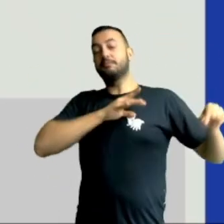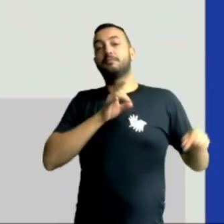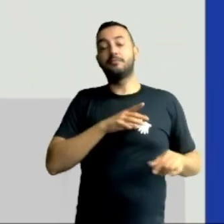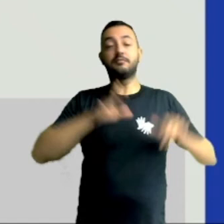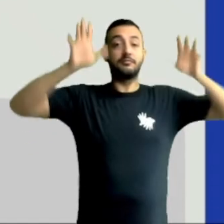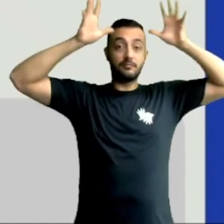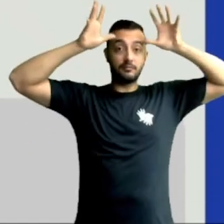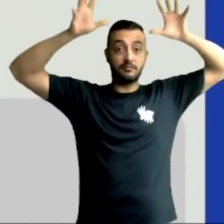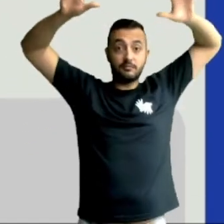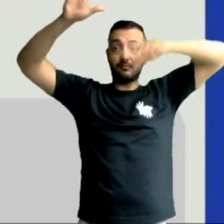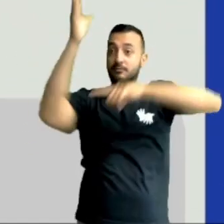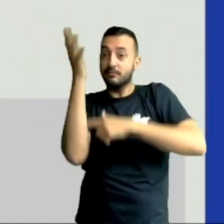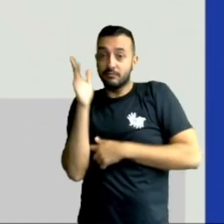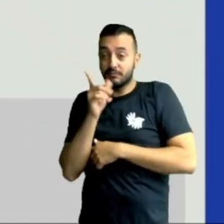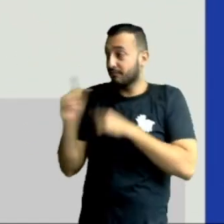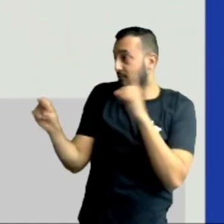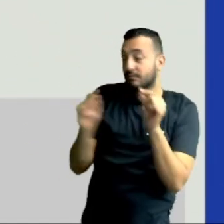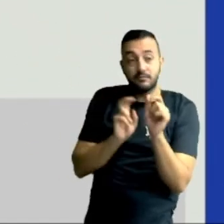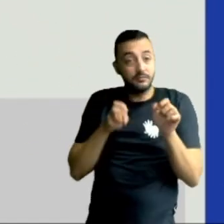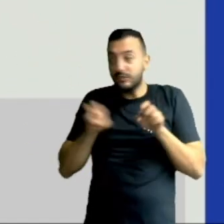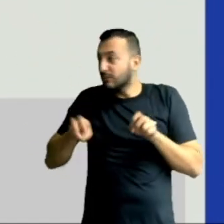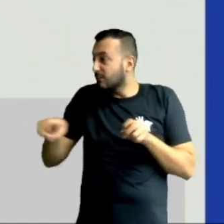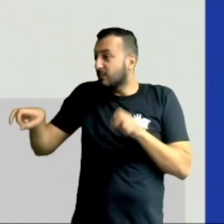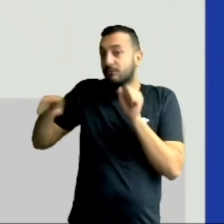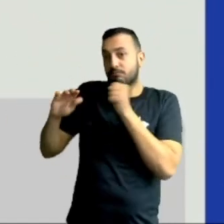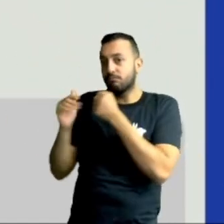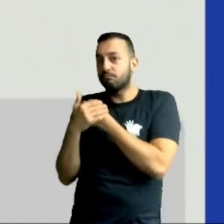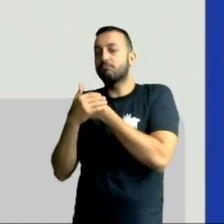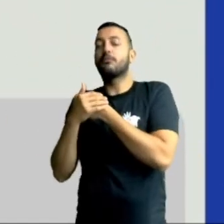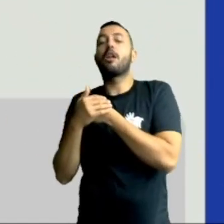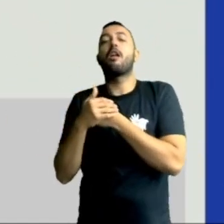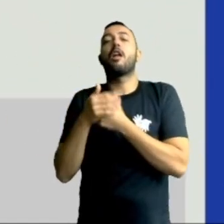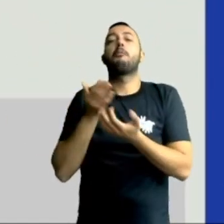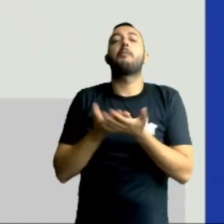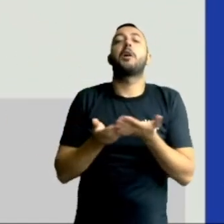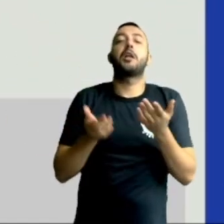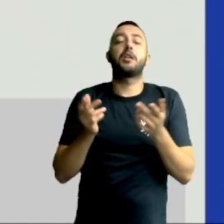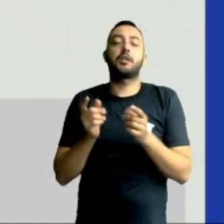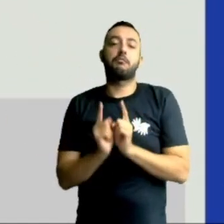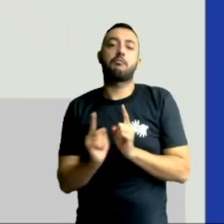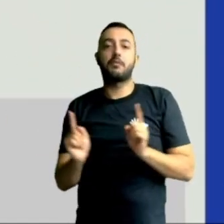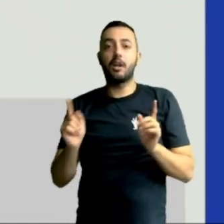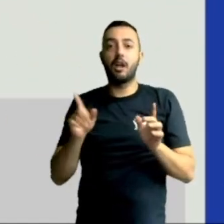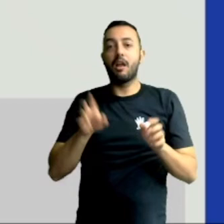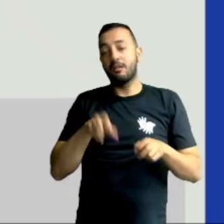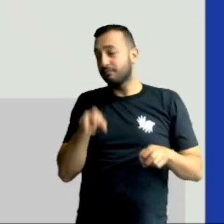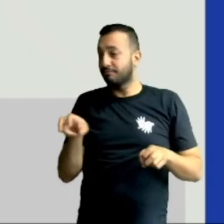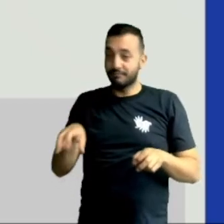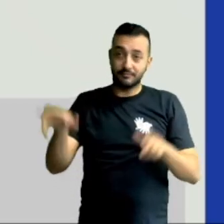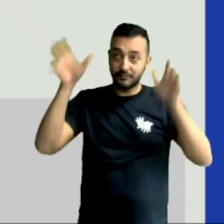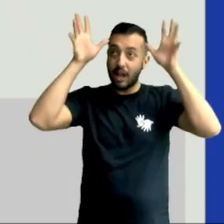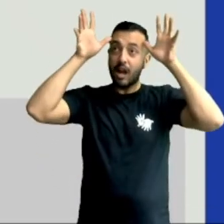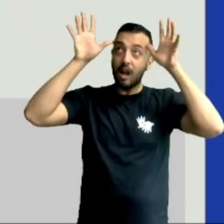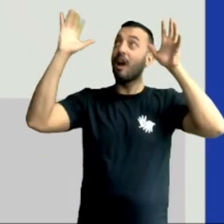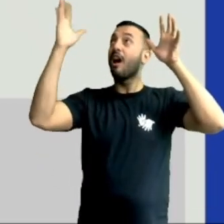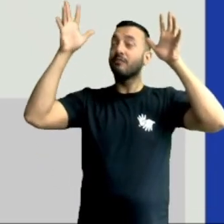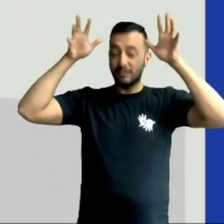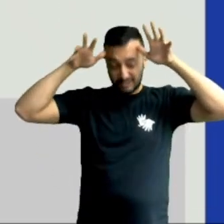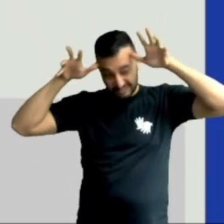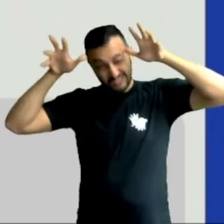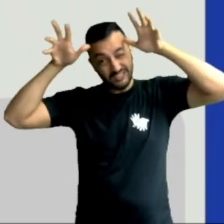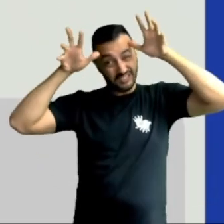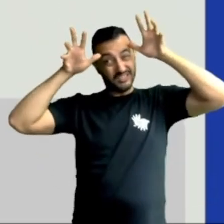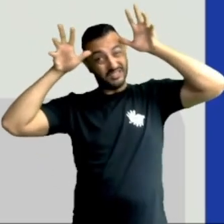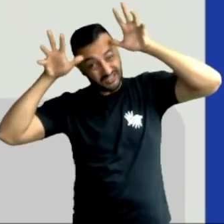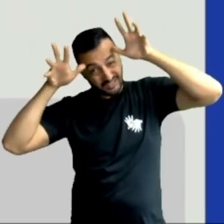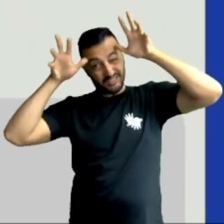correu para a mata e perdeu-se do bando. No caminho, prendeu o chifre numa árvore e quase foi devorado pelo